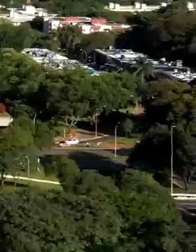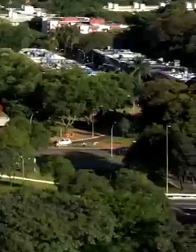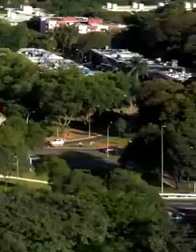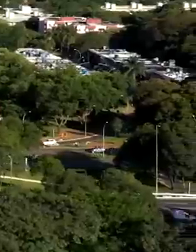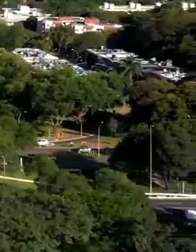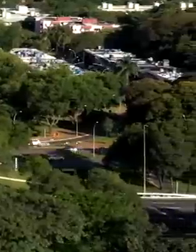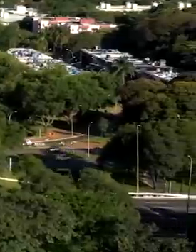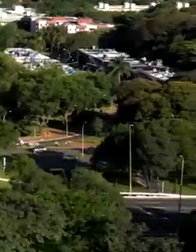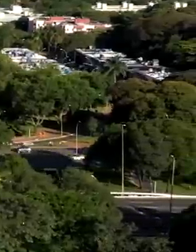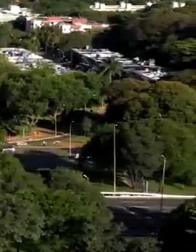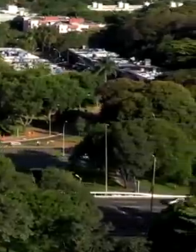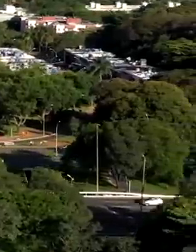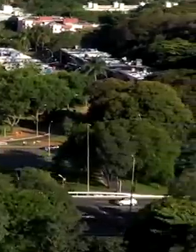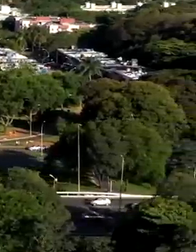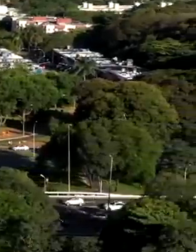Tchau.